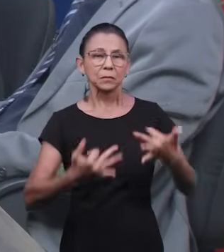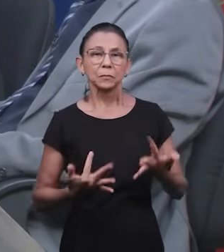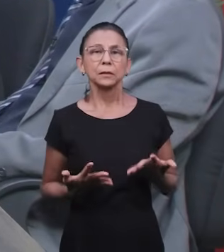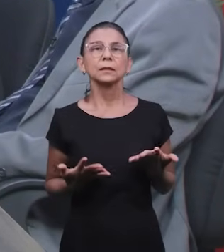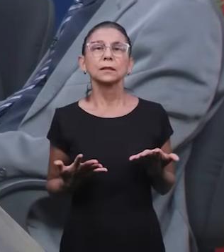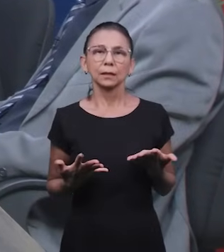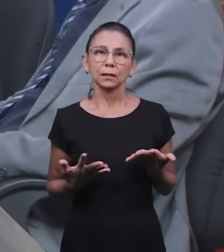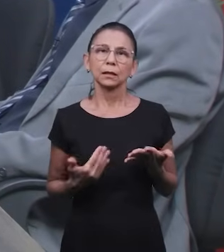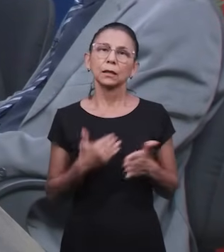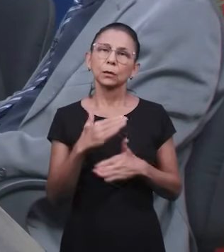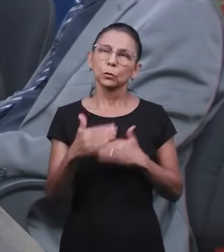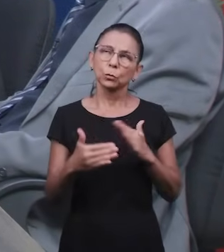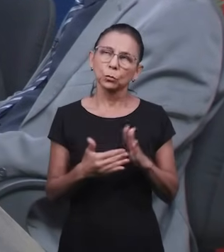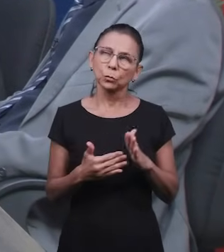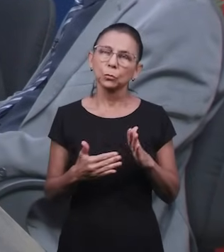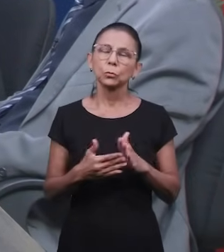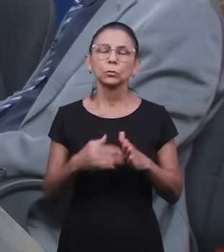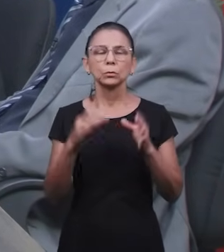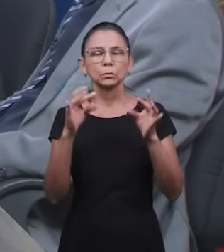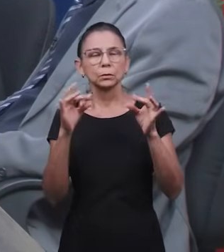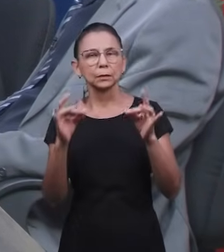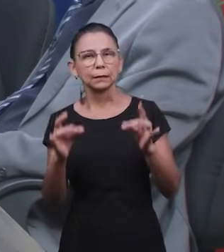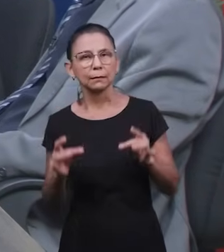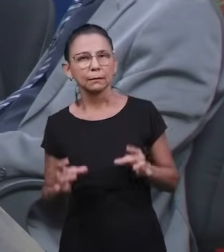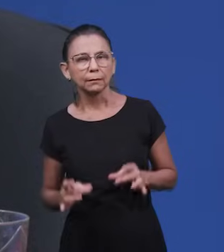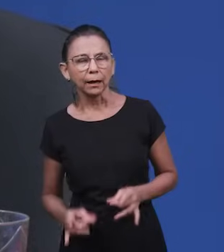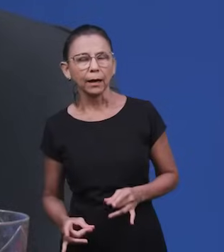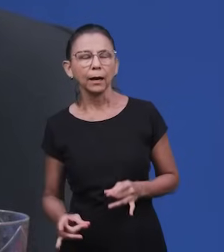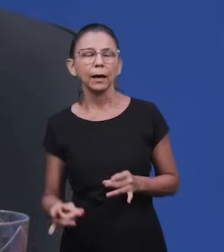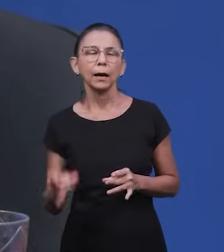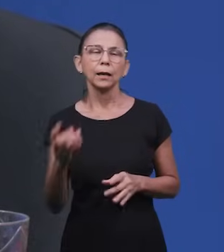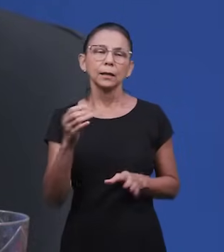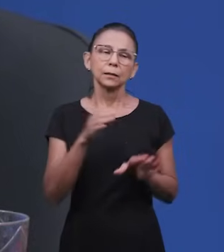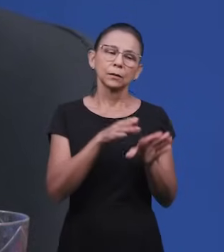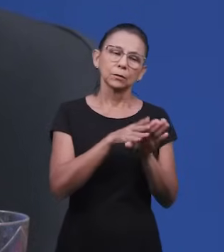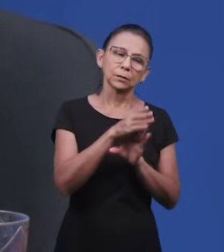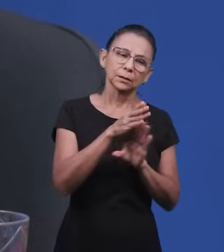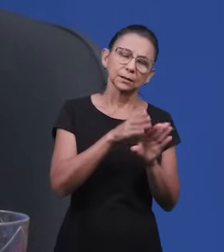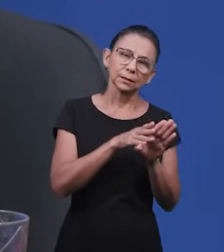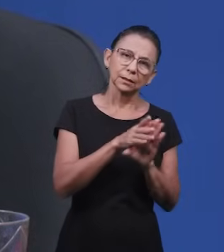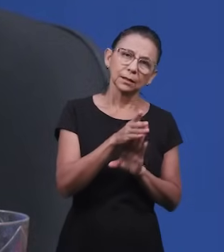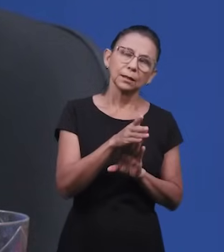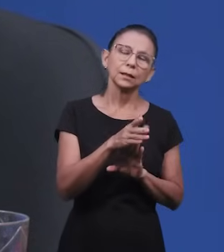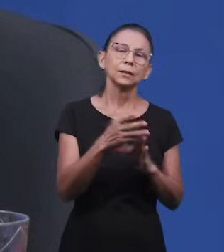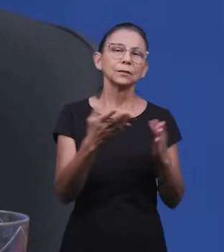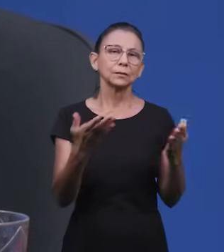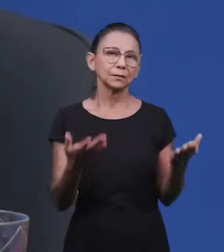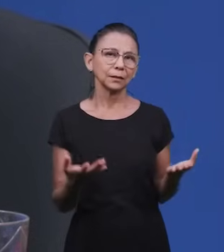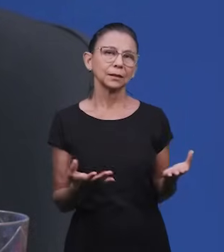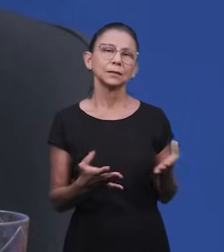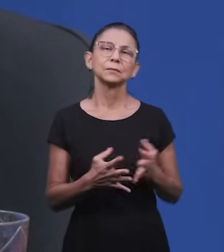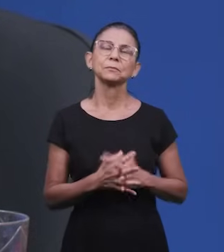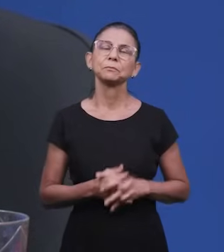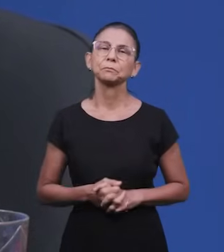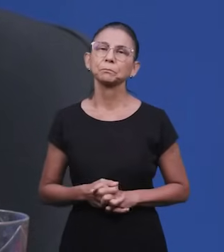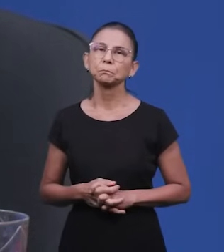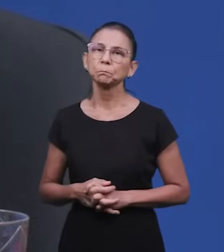isso. Para acalmar a pessoa, dar um conselho do Senhor, uma orientação do